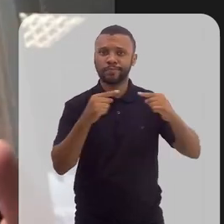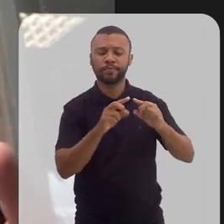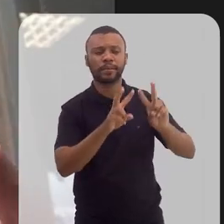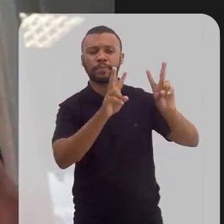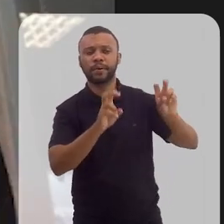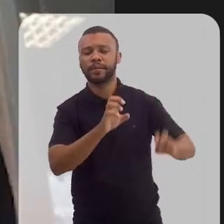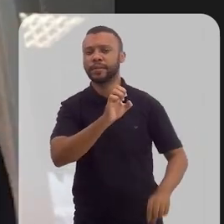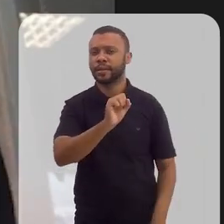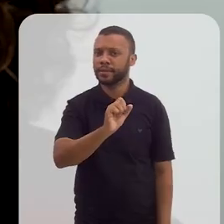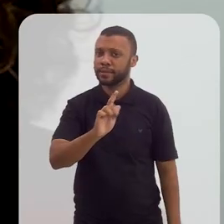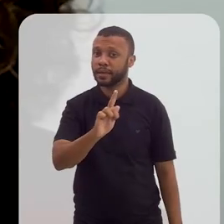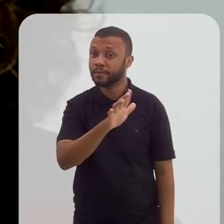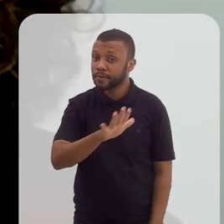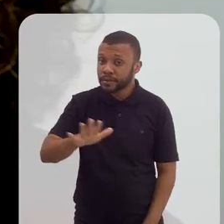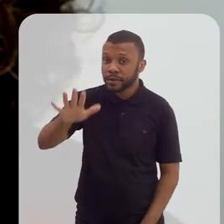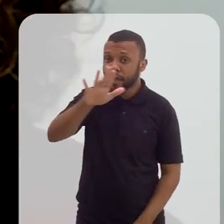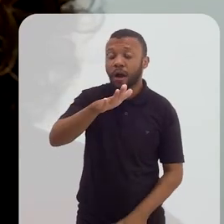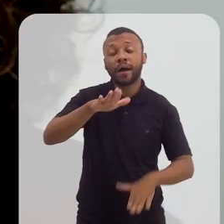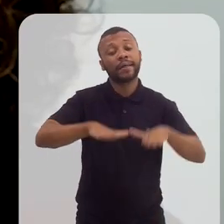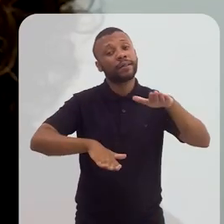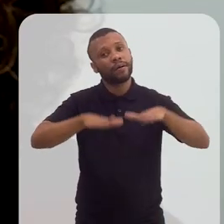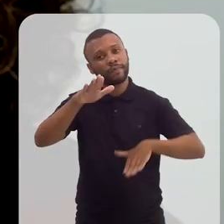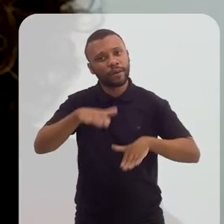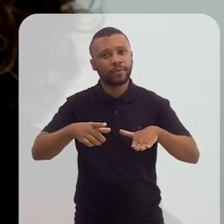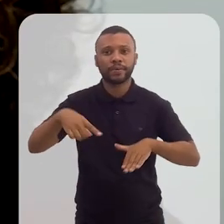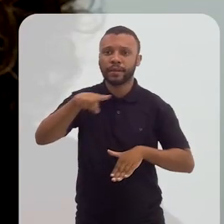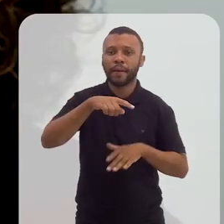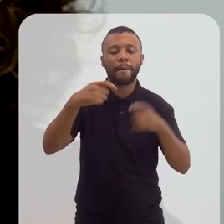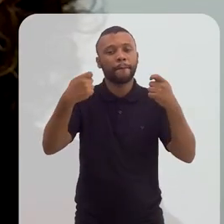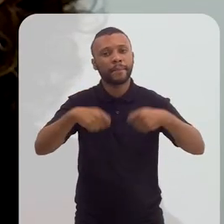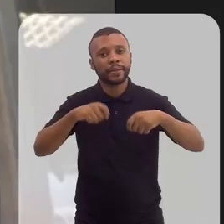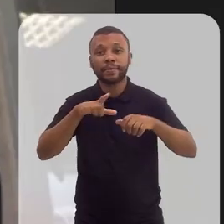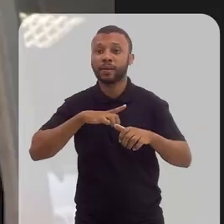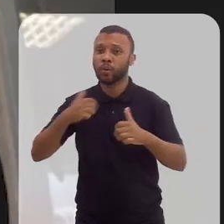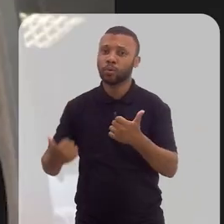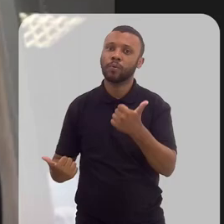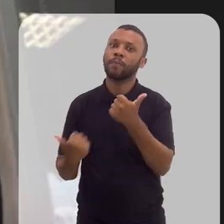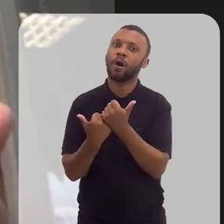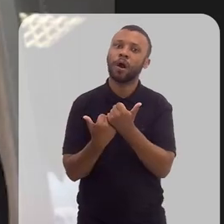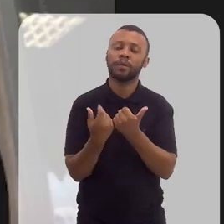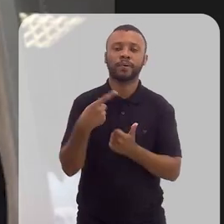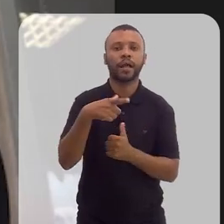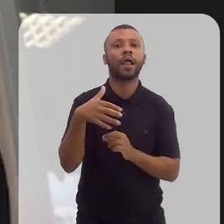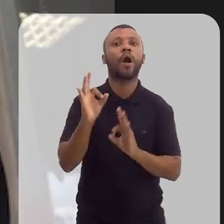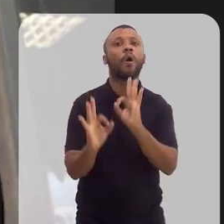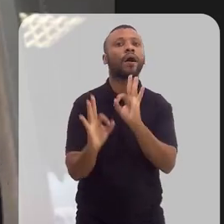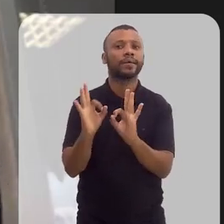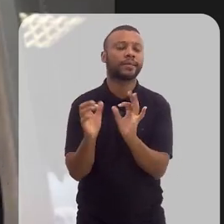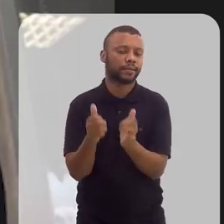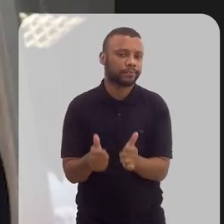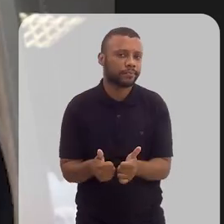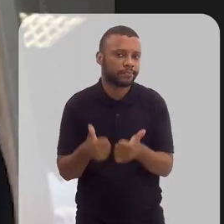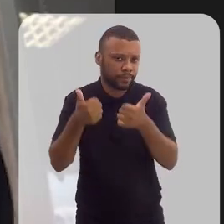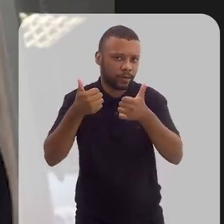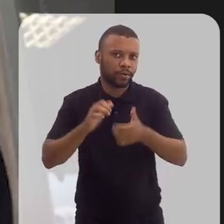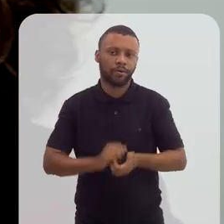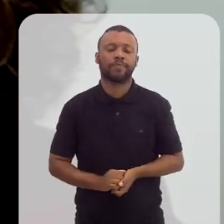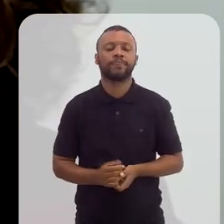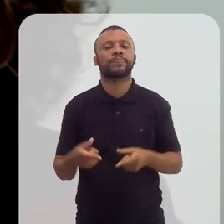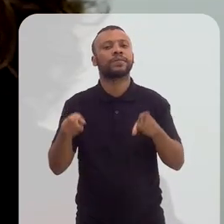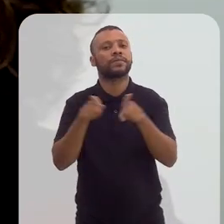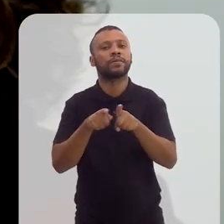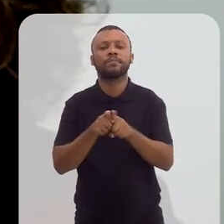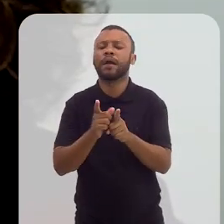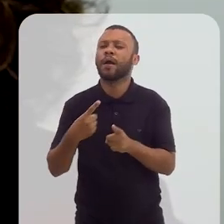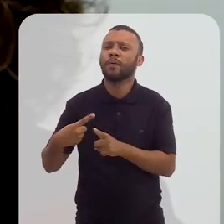geral, você talvez precisasse dar esse suporte para que elas se organizassem de uma maneira melhor. Até